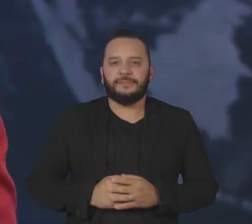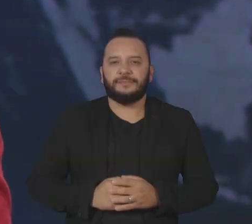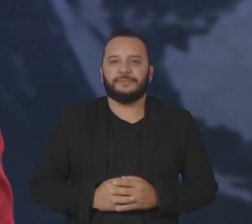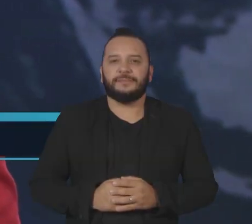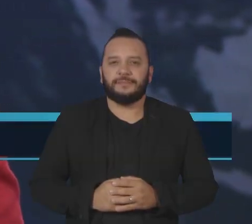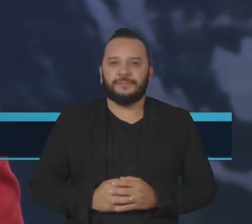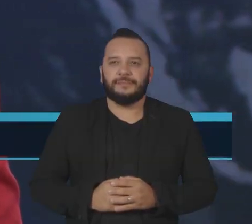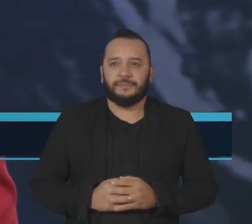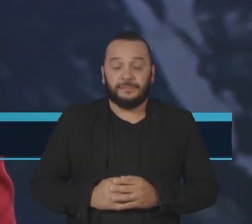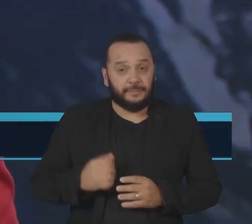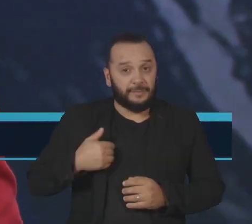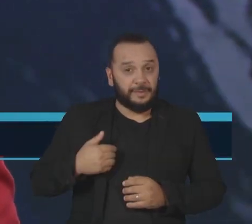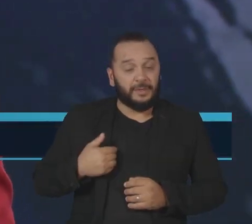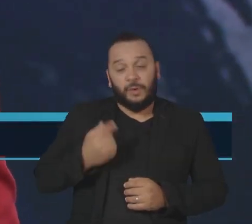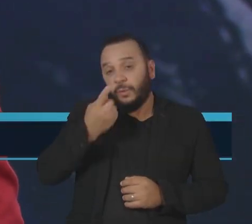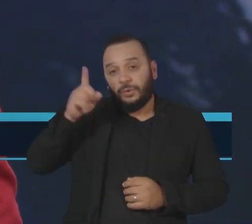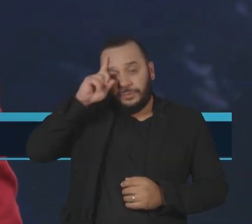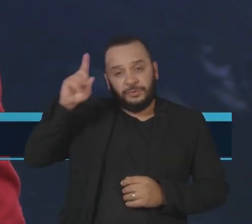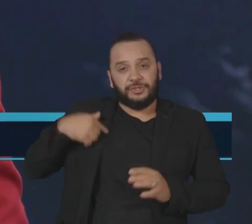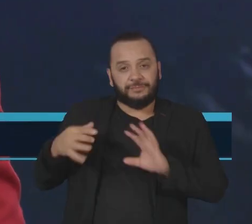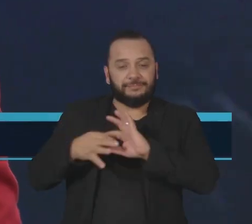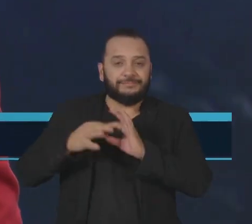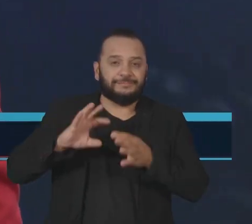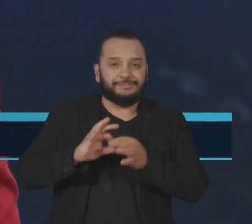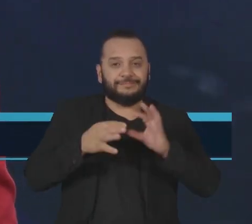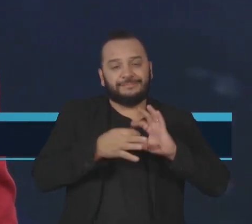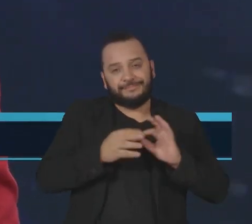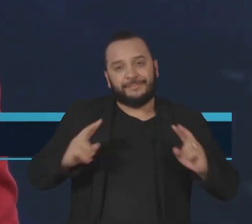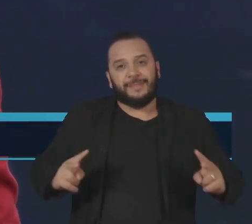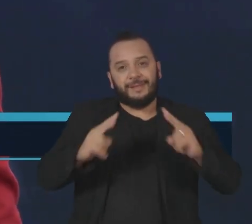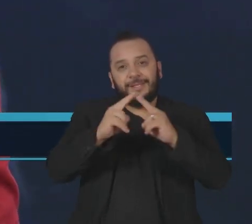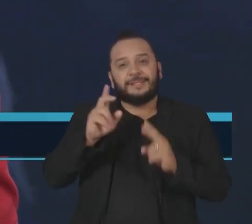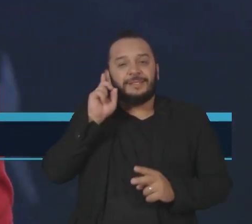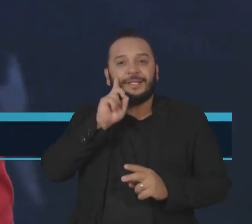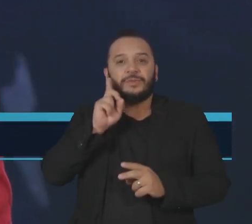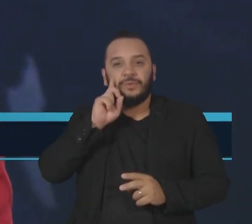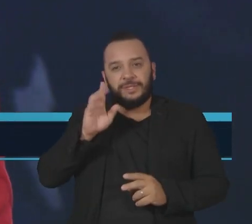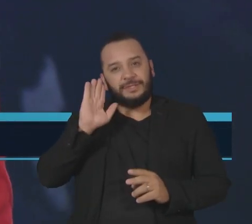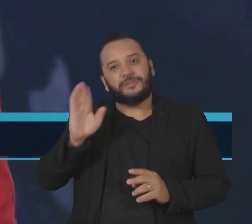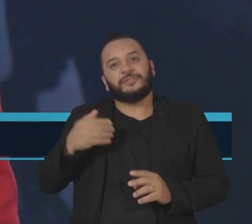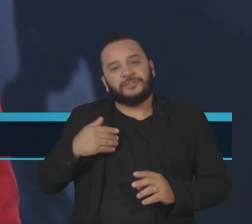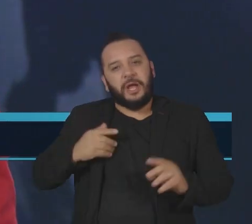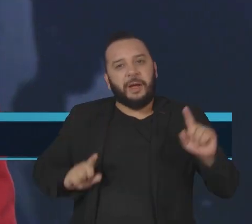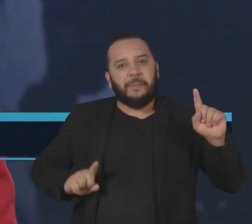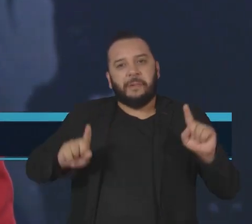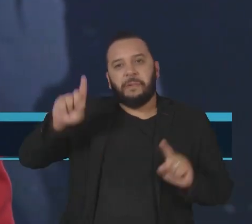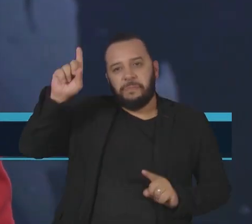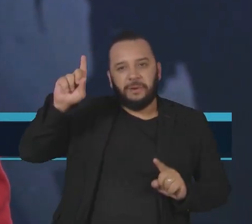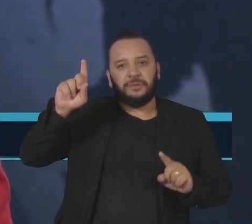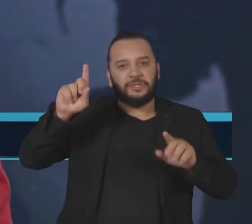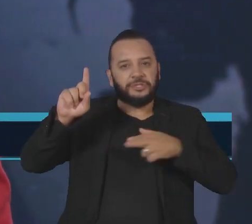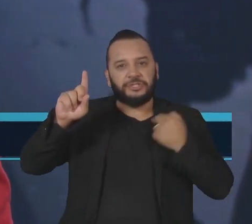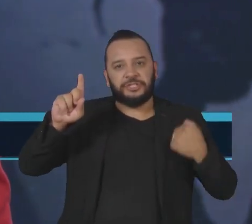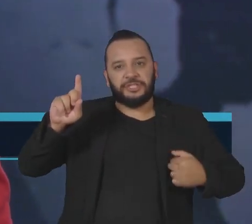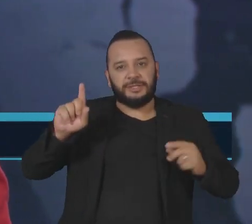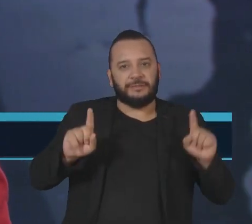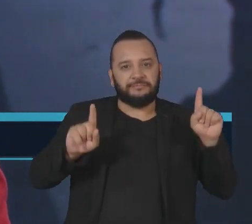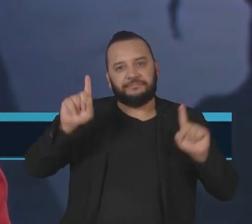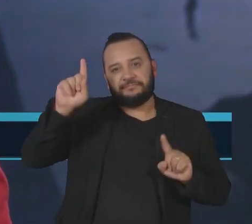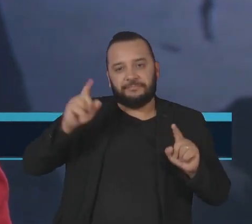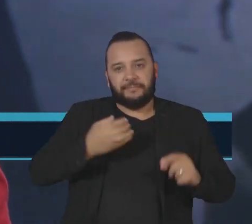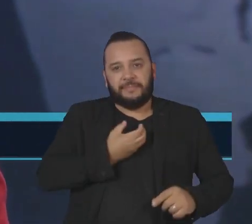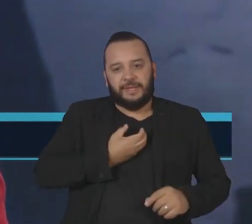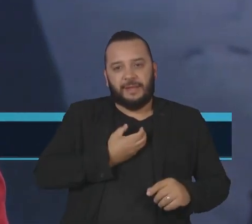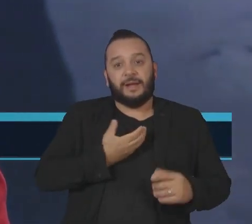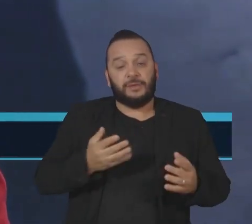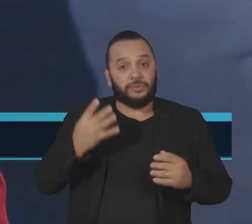No último dia dos Jogos Olímpicos de Paris, os Estados Unidos passaram a China no quadro de medalhas. Os dois países terminaram com 40